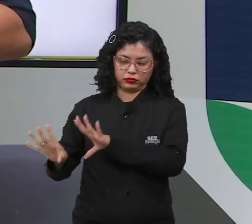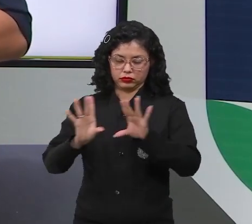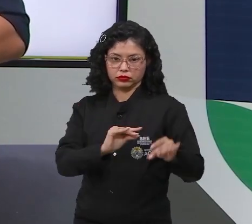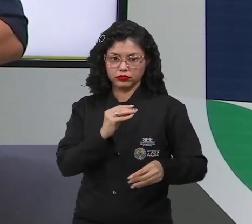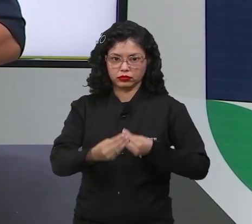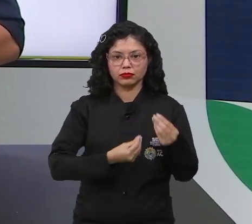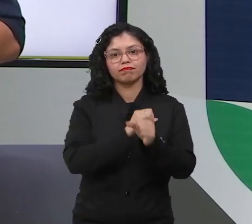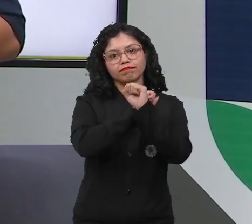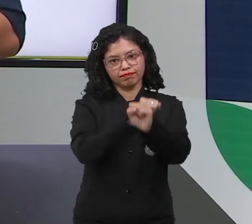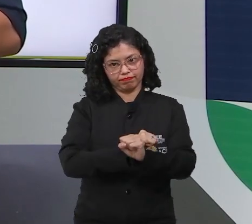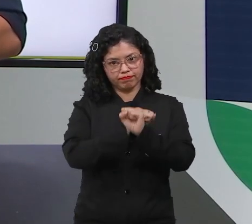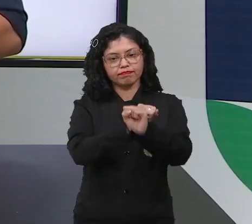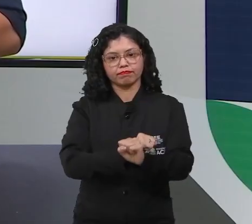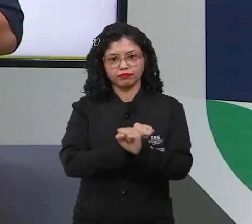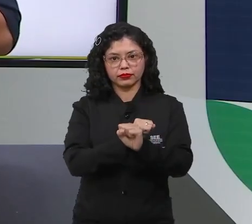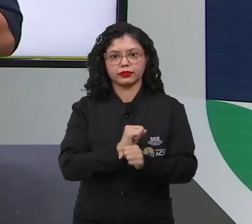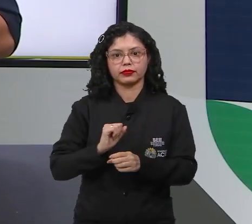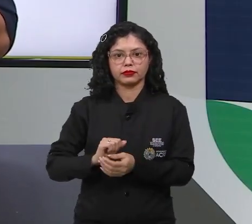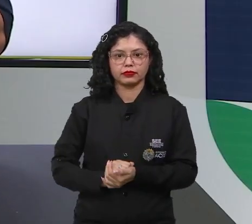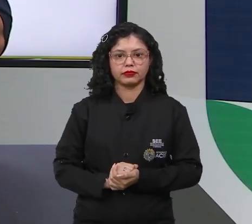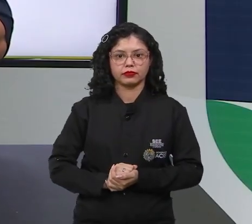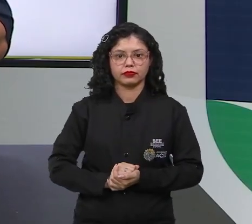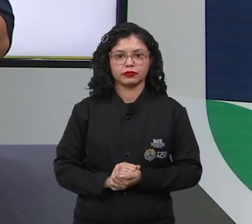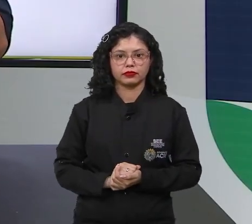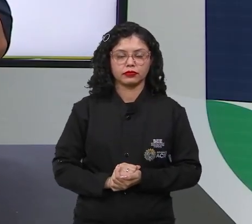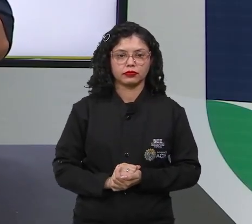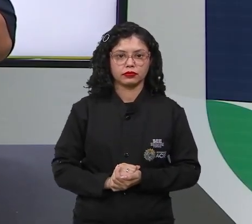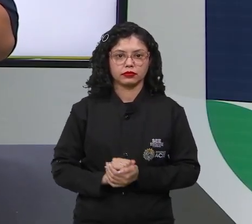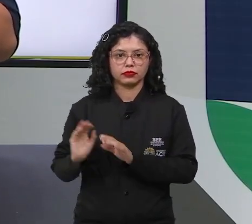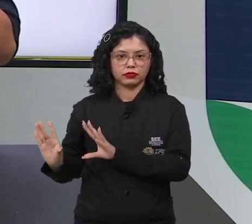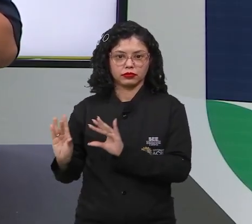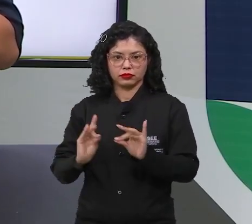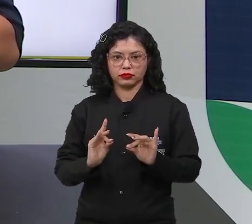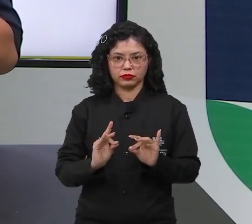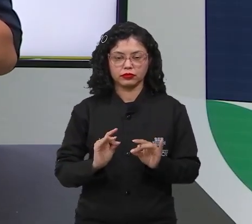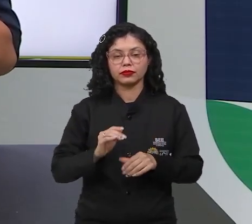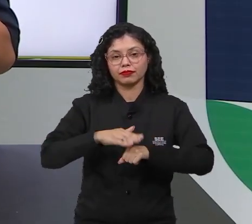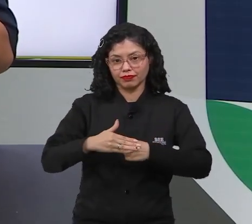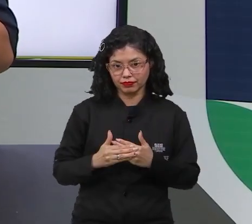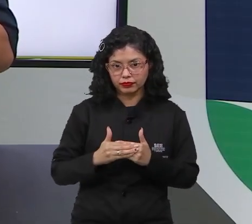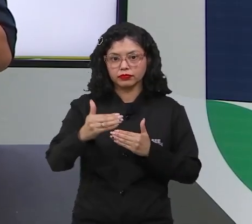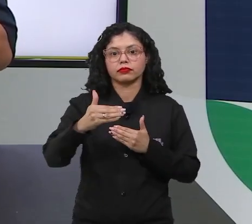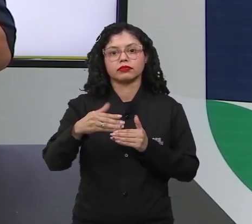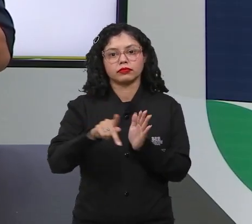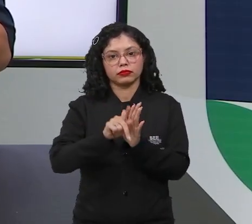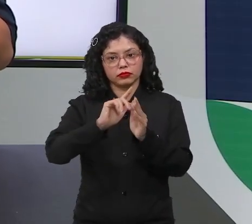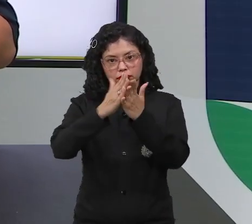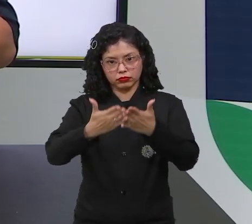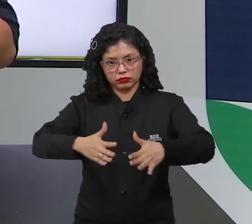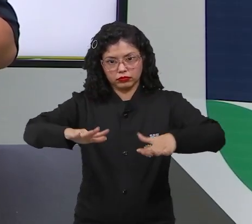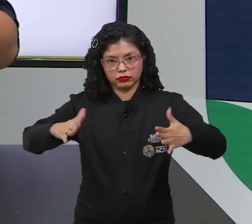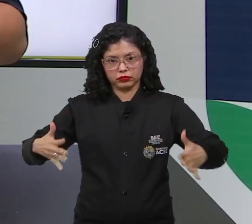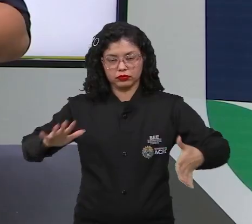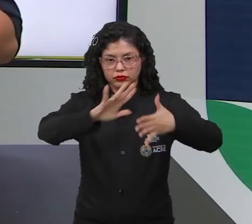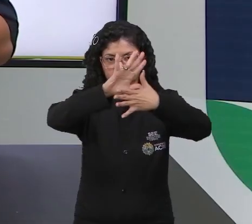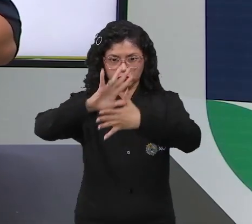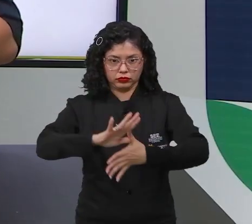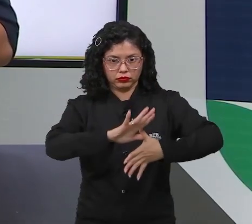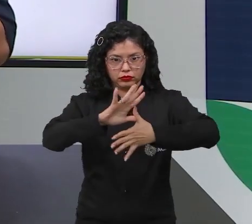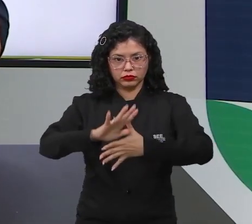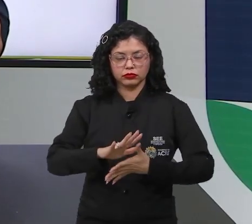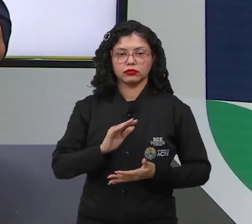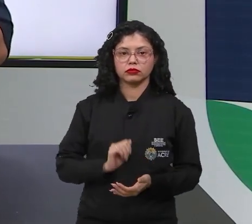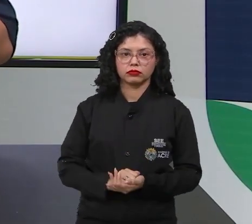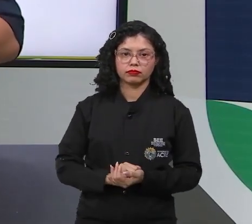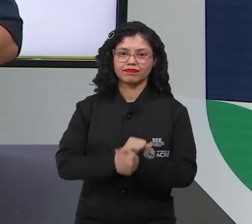como escravos e leva-os para além do Atlântico, principalmente para as Américas, e